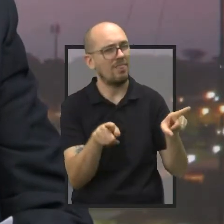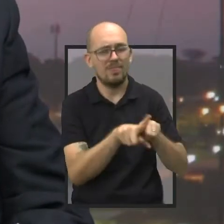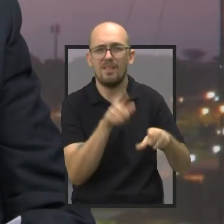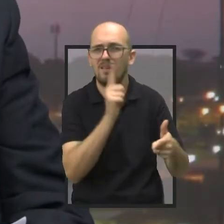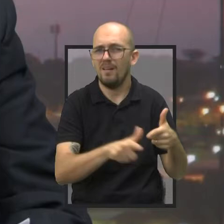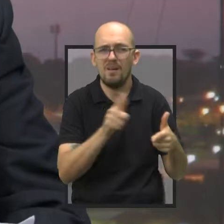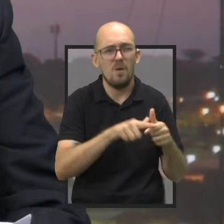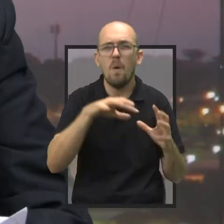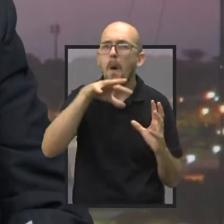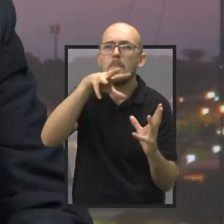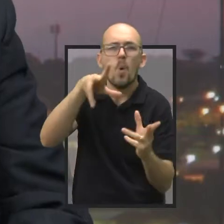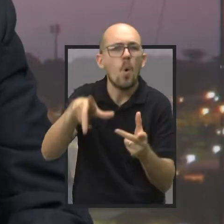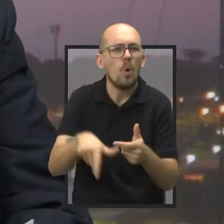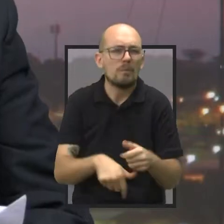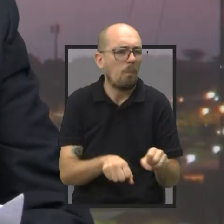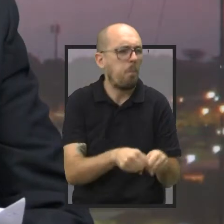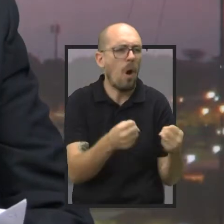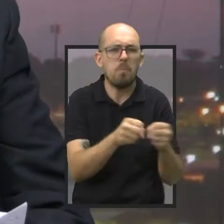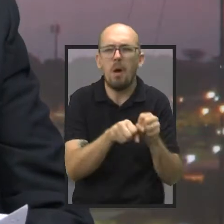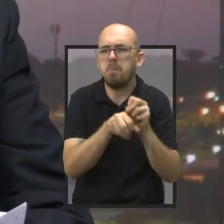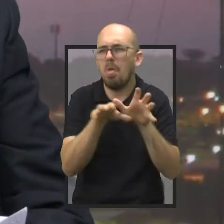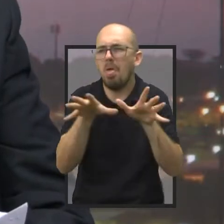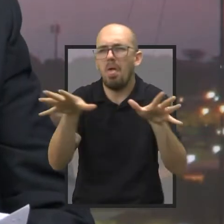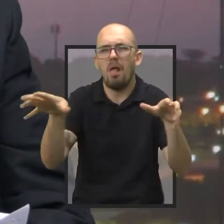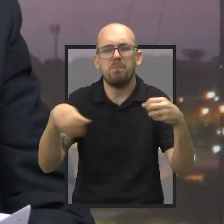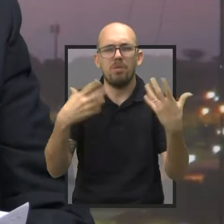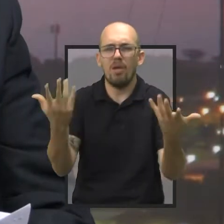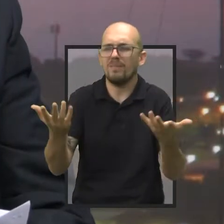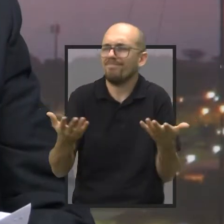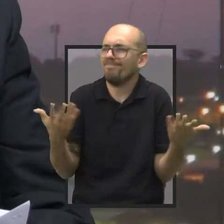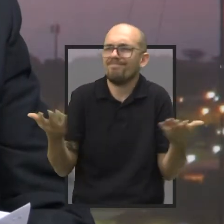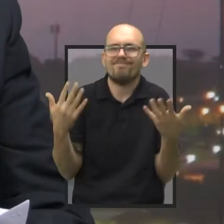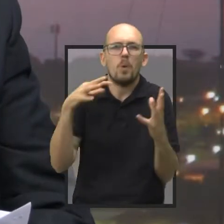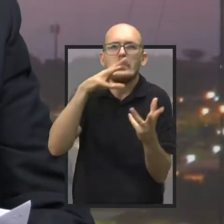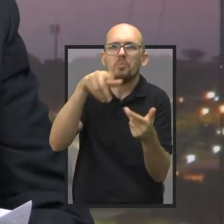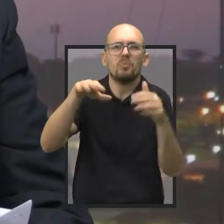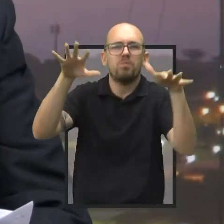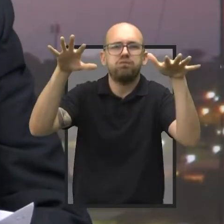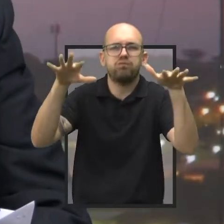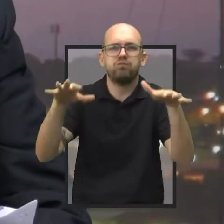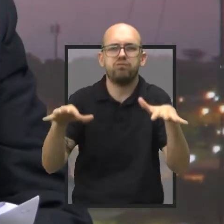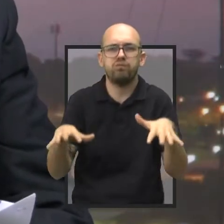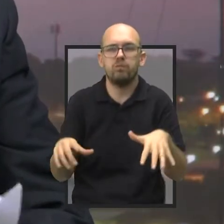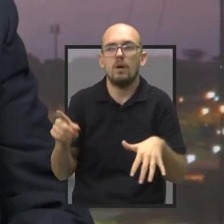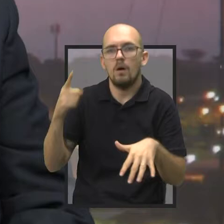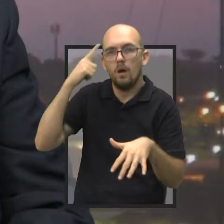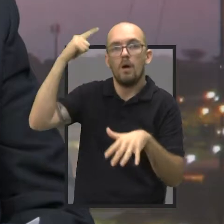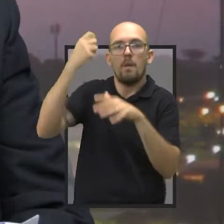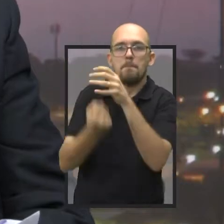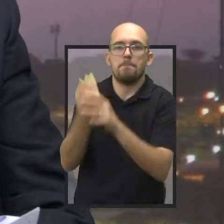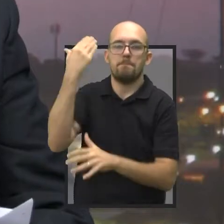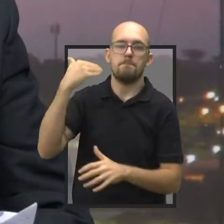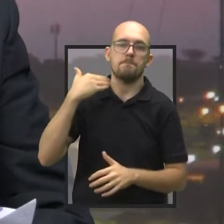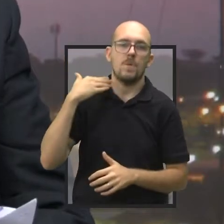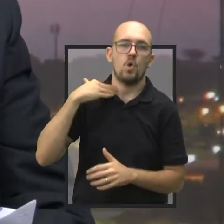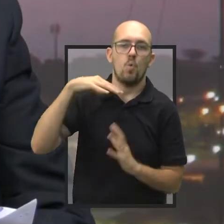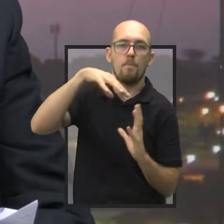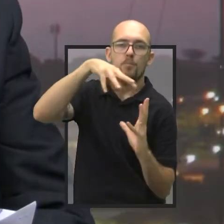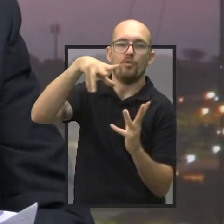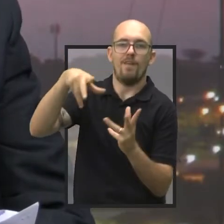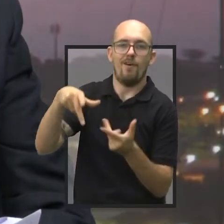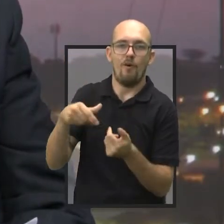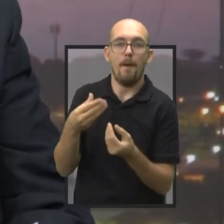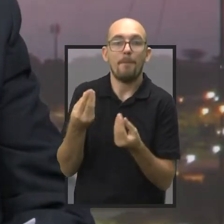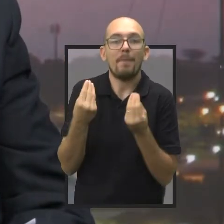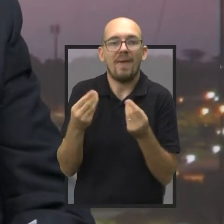Mundial, estava totalmente devassada, e a criação do Banco Mundial e do FMI foi para criar